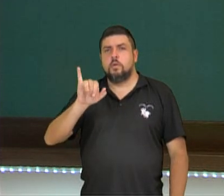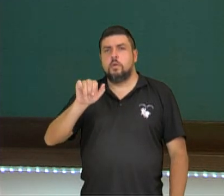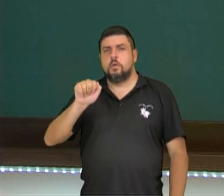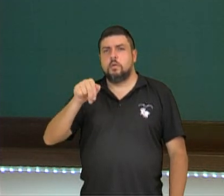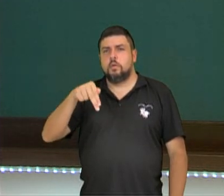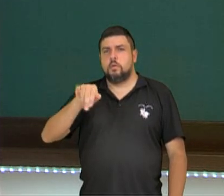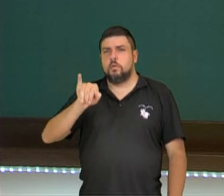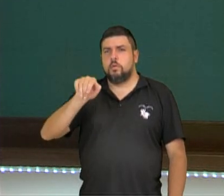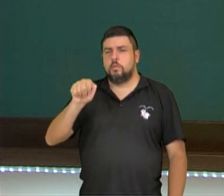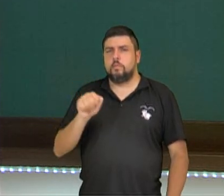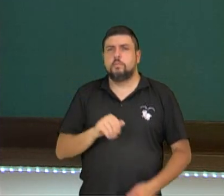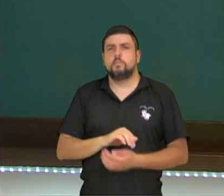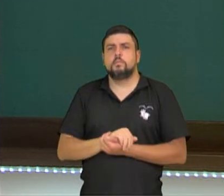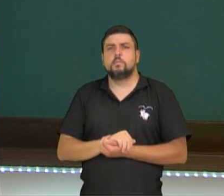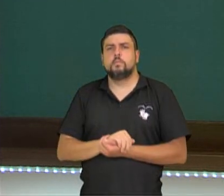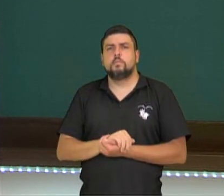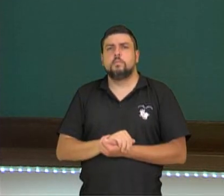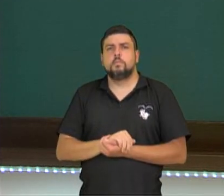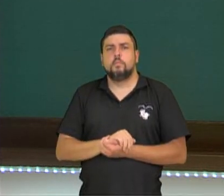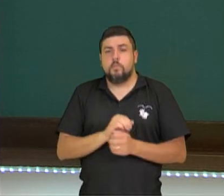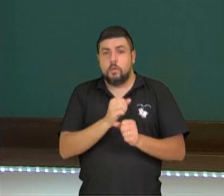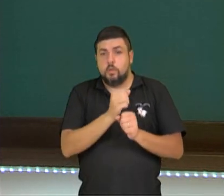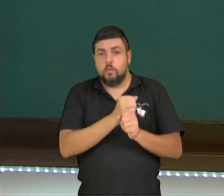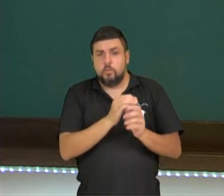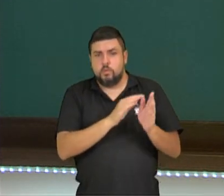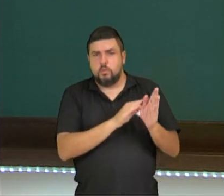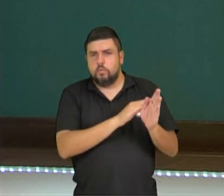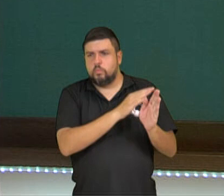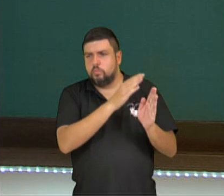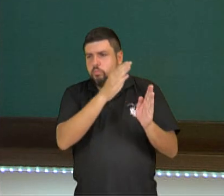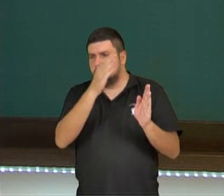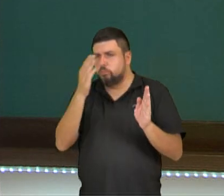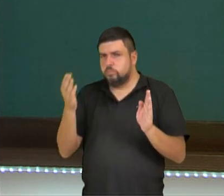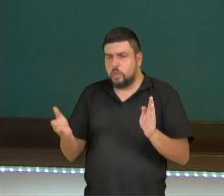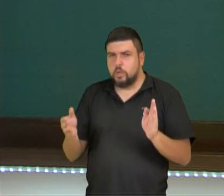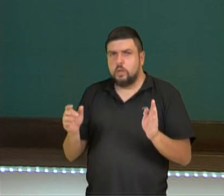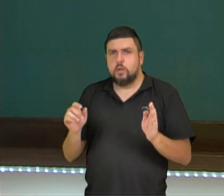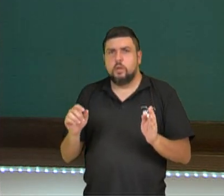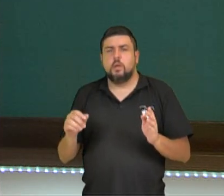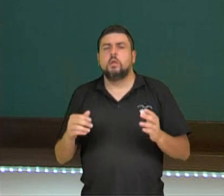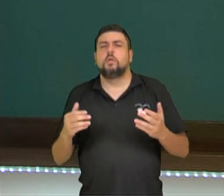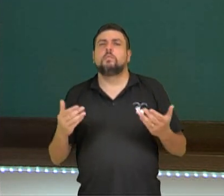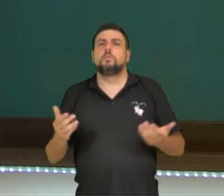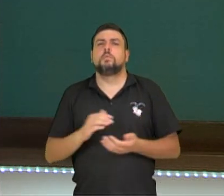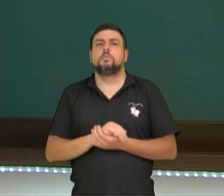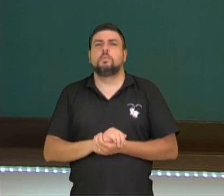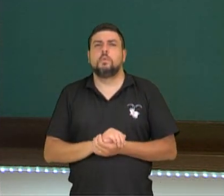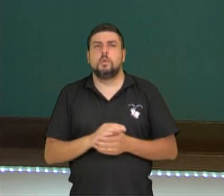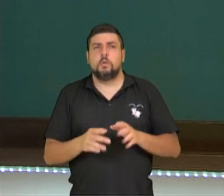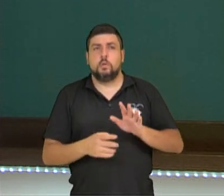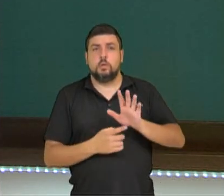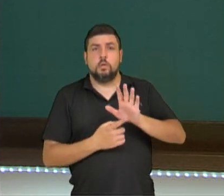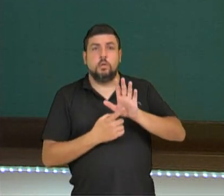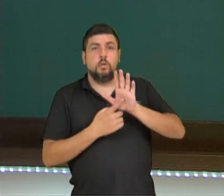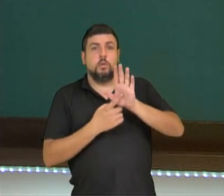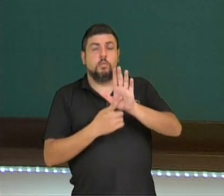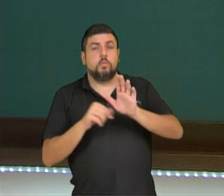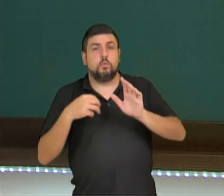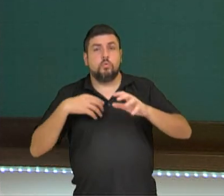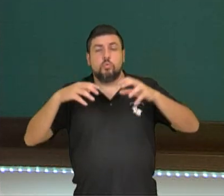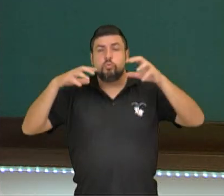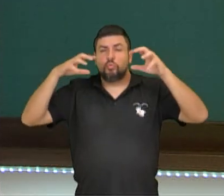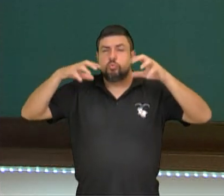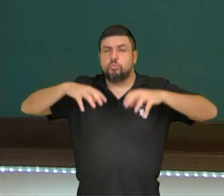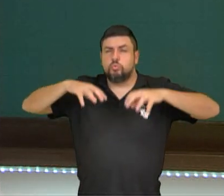cidade. Qual é a média de chuva ao longo do ano? Então, as barrinhas ali vão mostrar para nós a quantidade